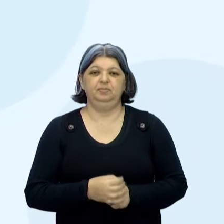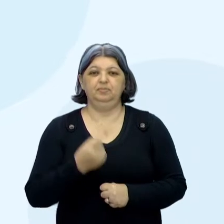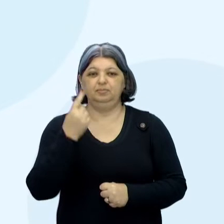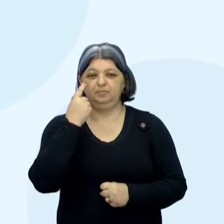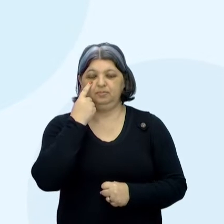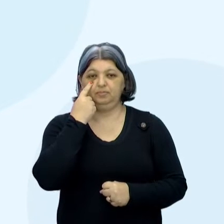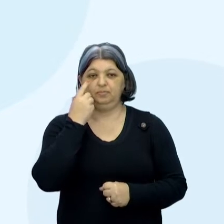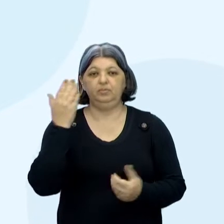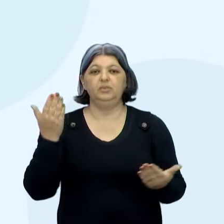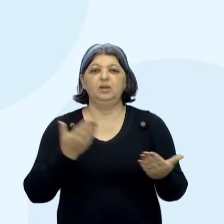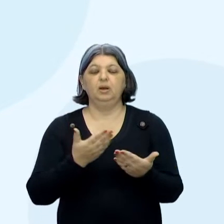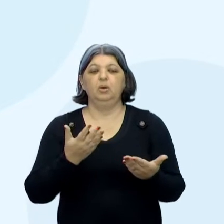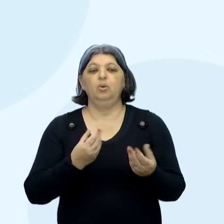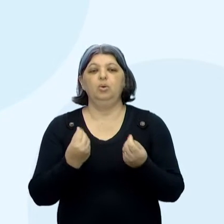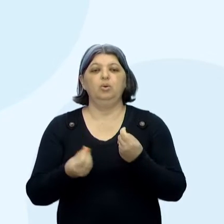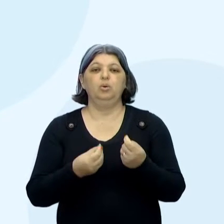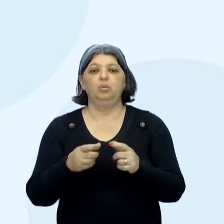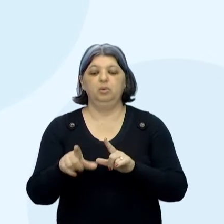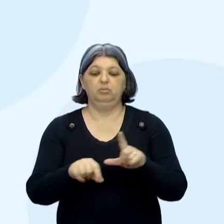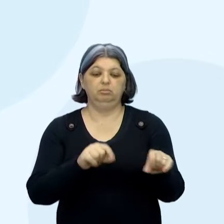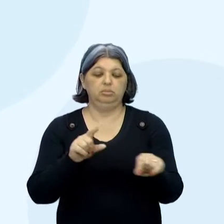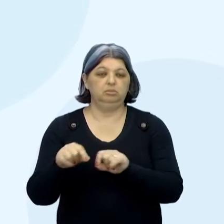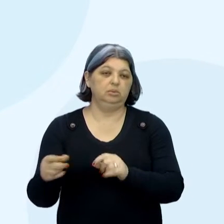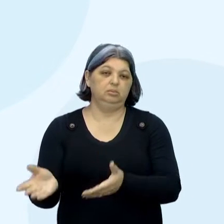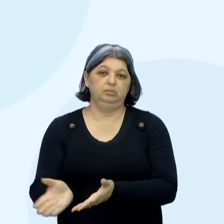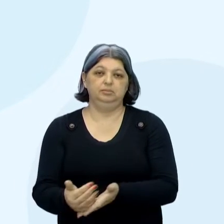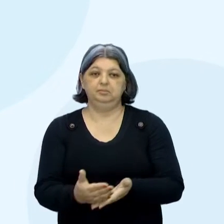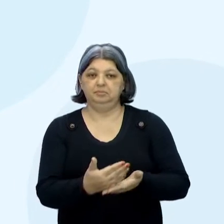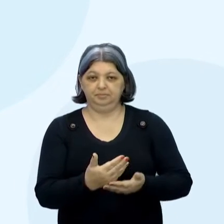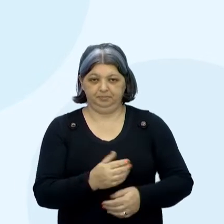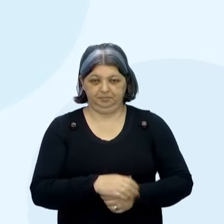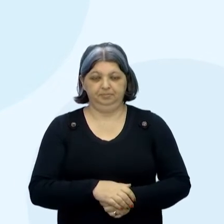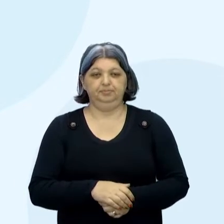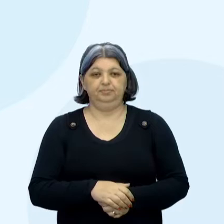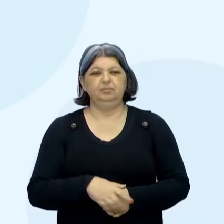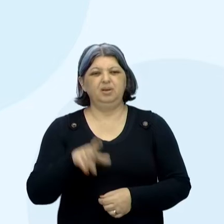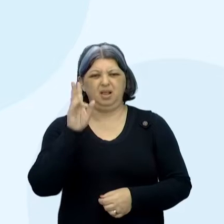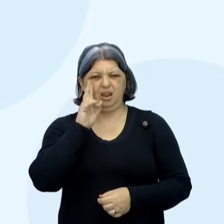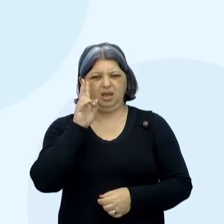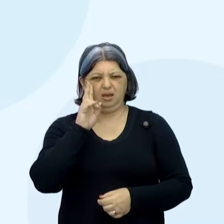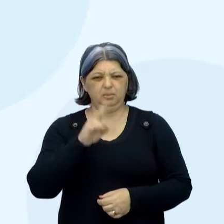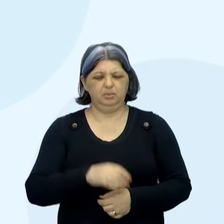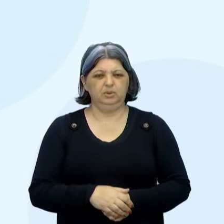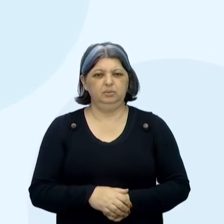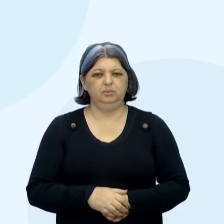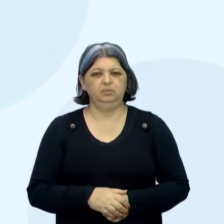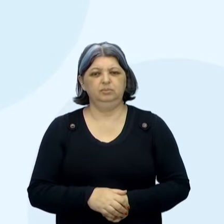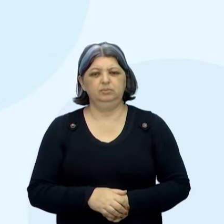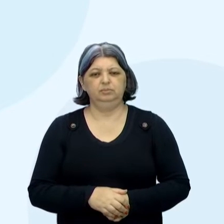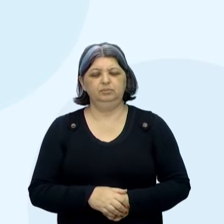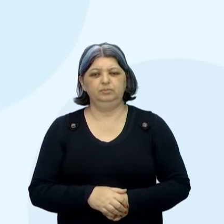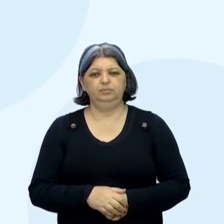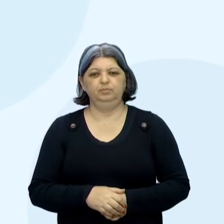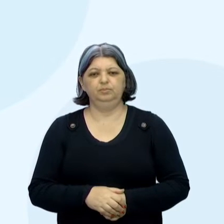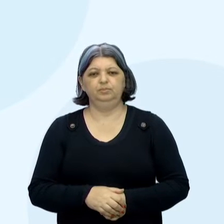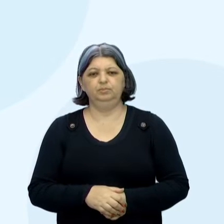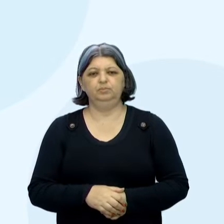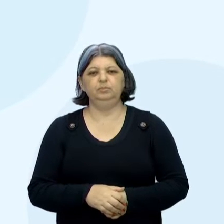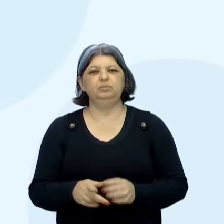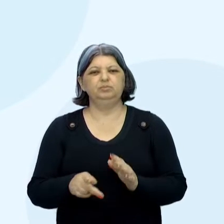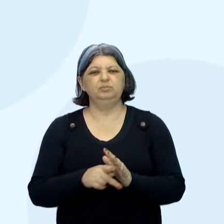para coleta seletiva. Todo mundo lembra ou já parou para prestar atenção